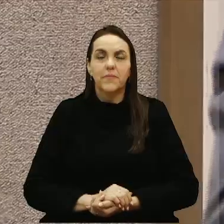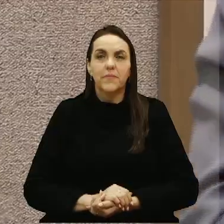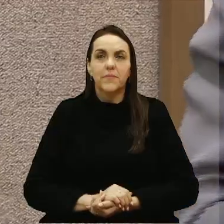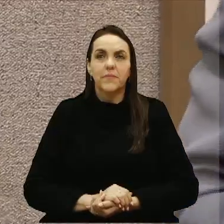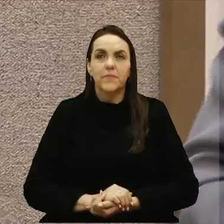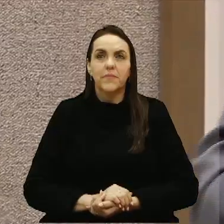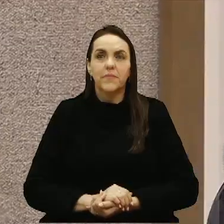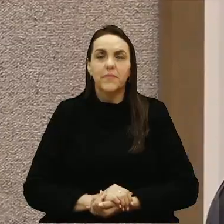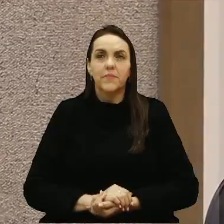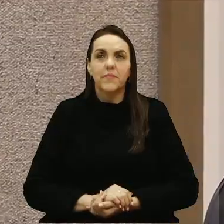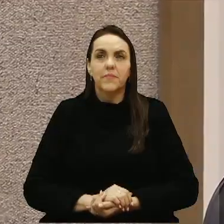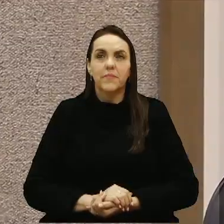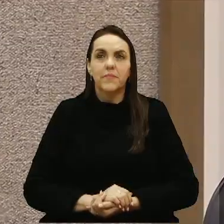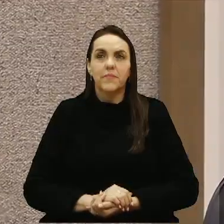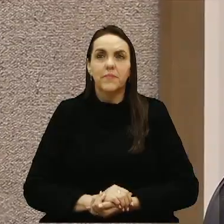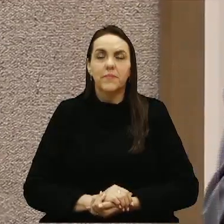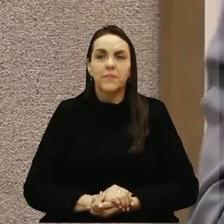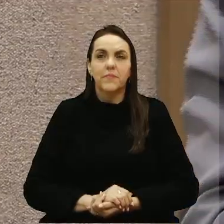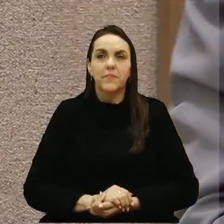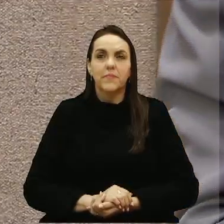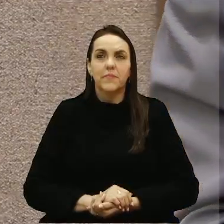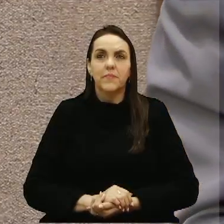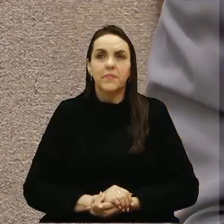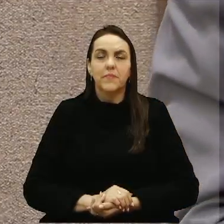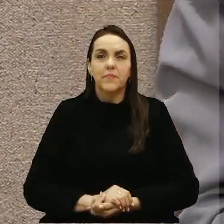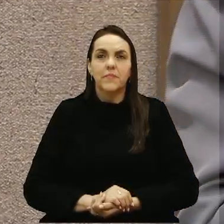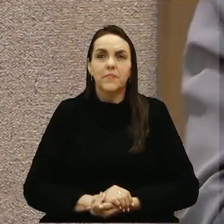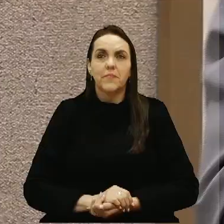nós estamos